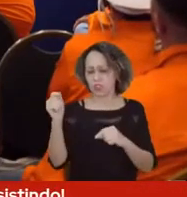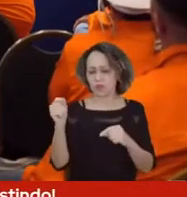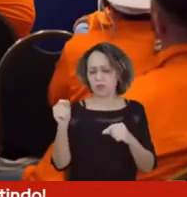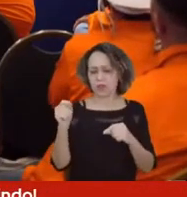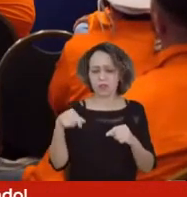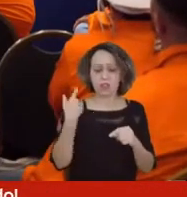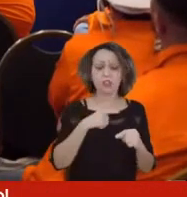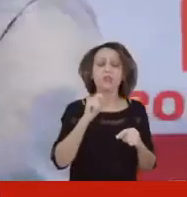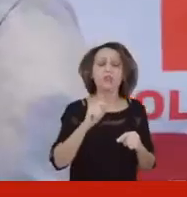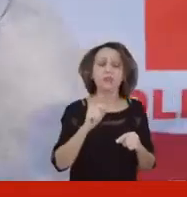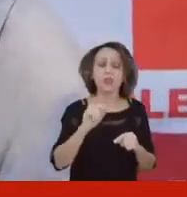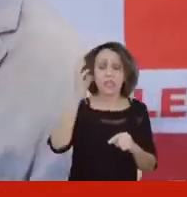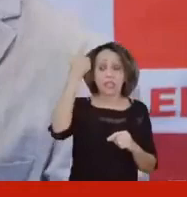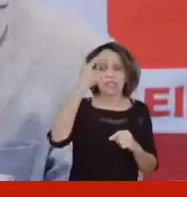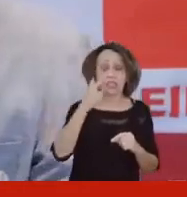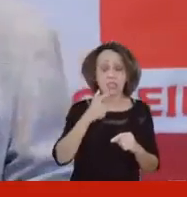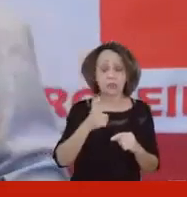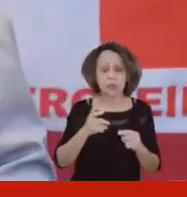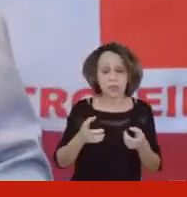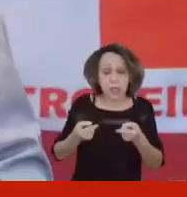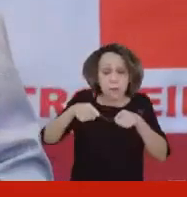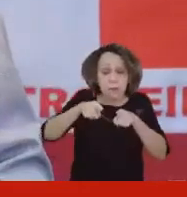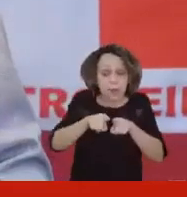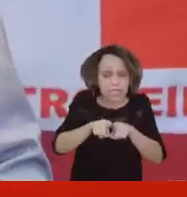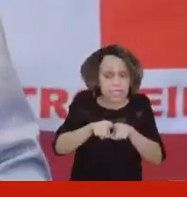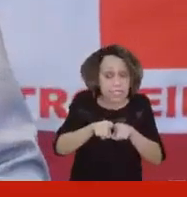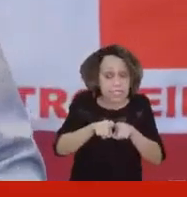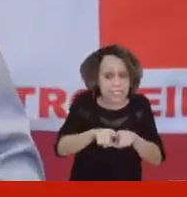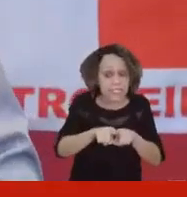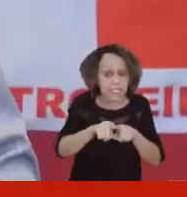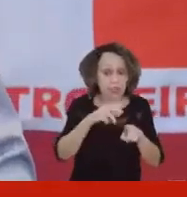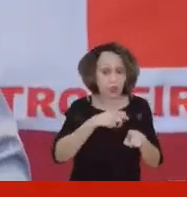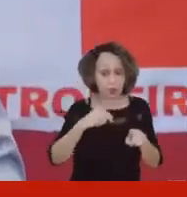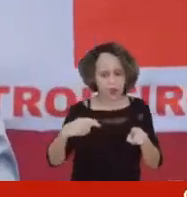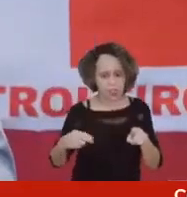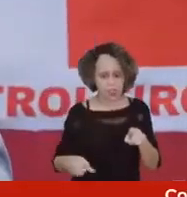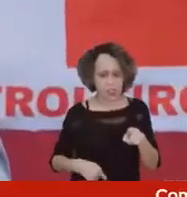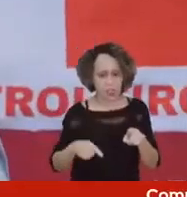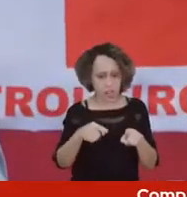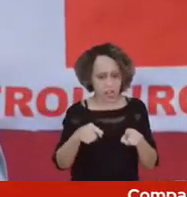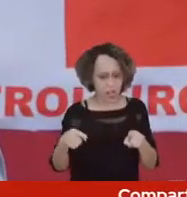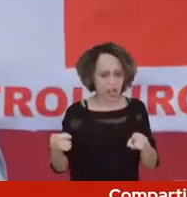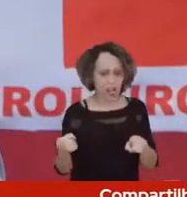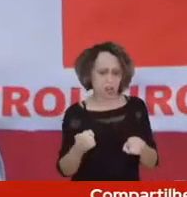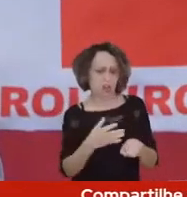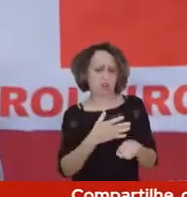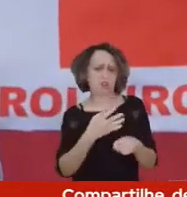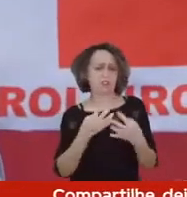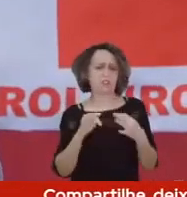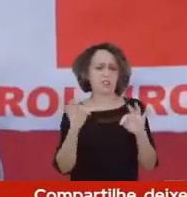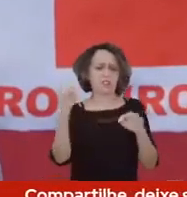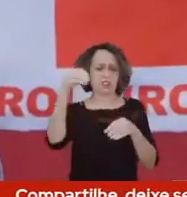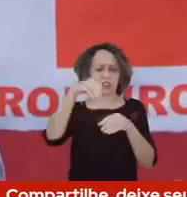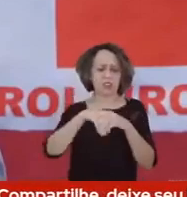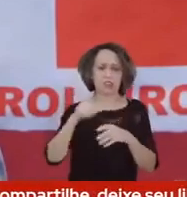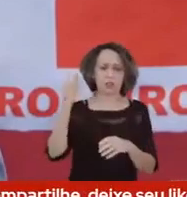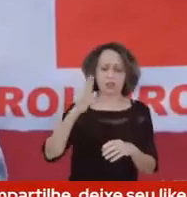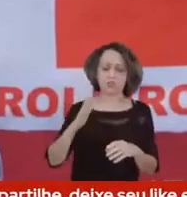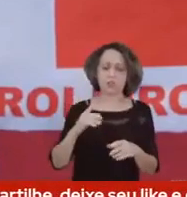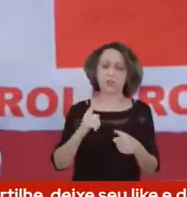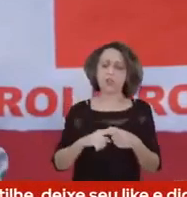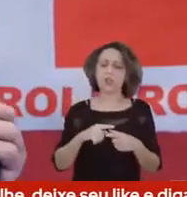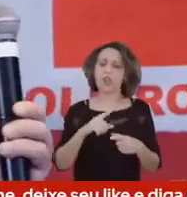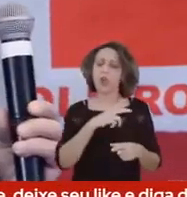do Brasil com a China era uma inovação nesse país. Como foi? Porque hoje a China importa do